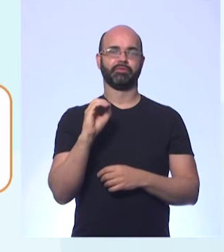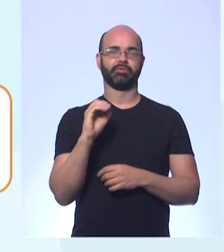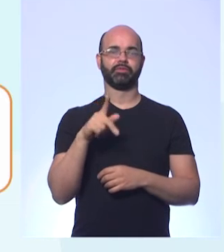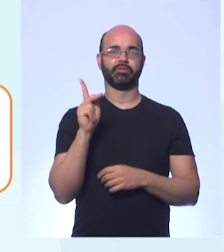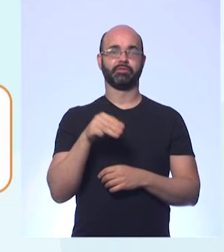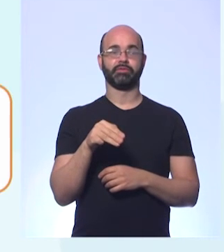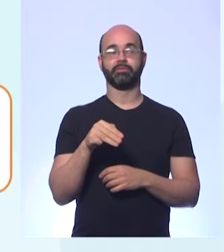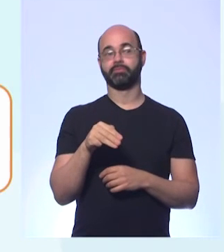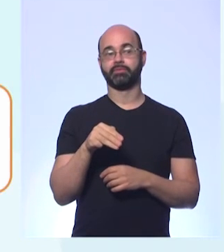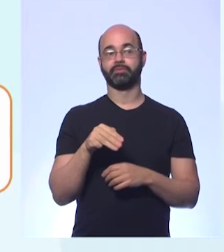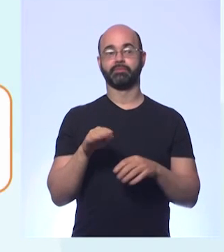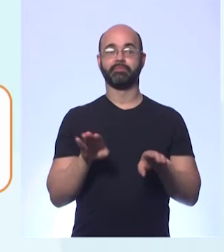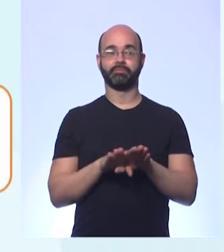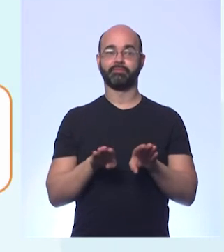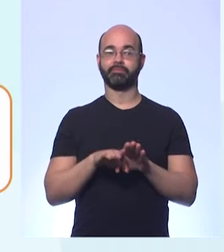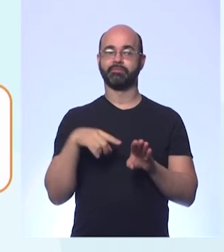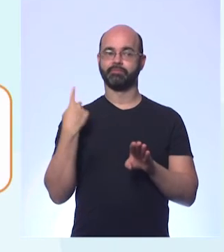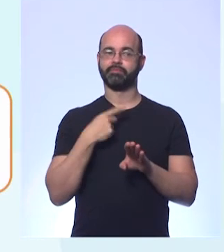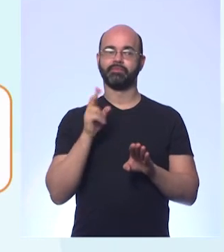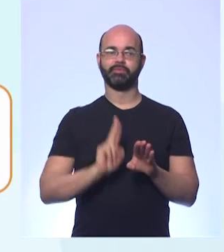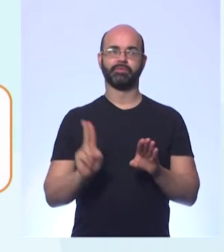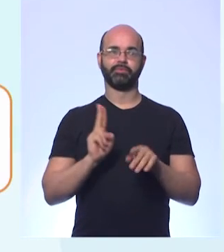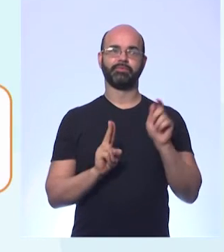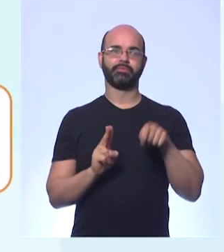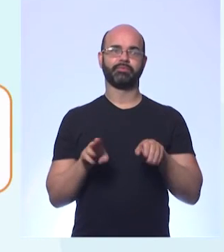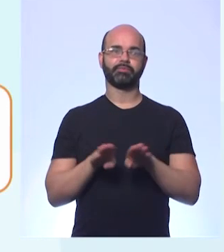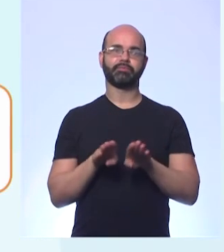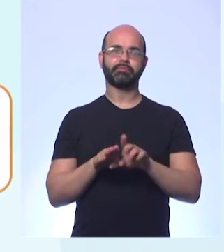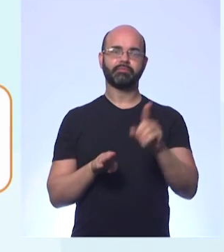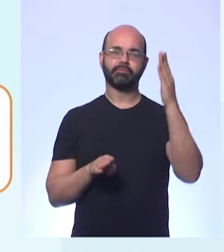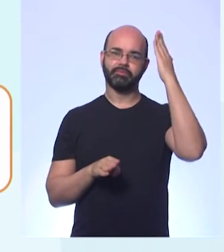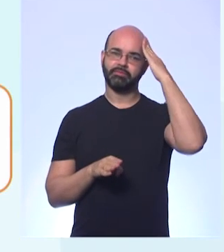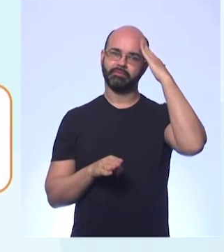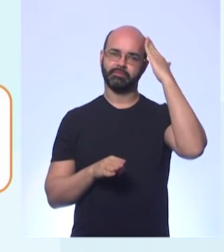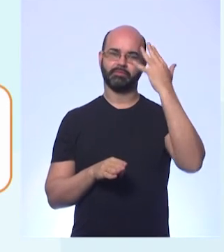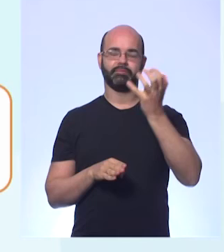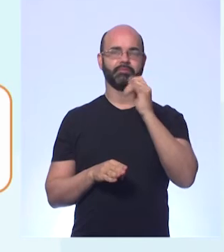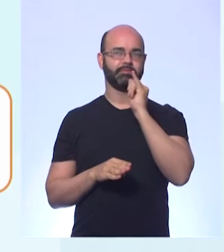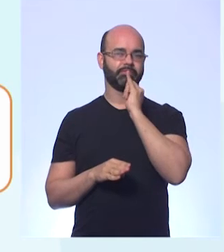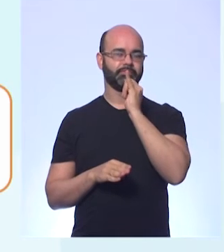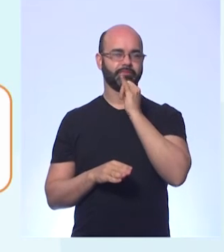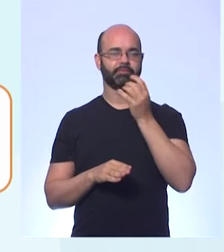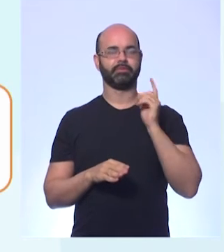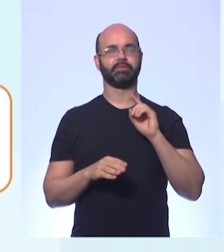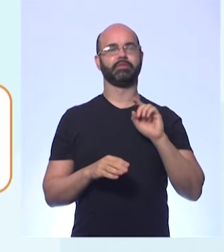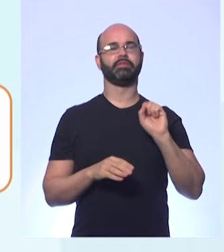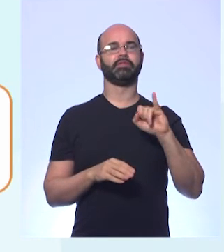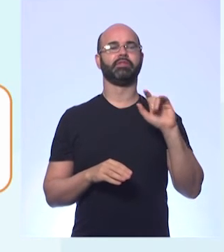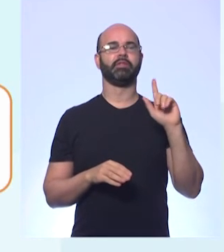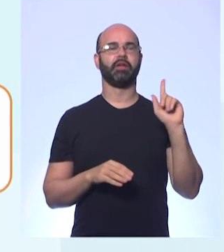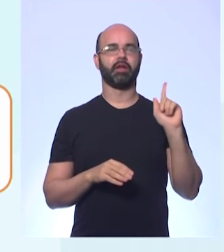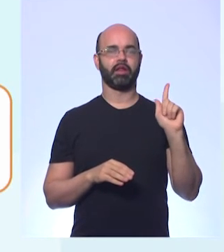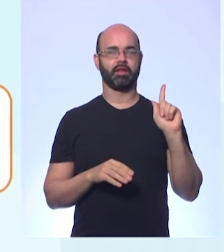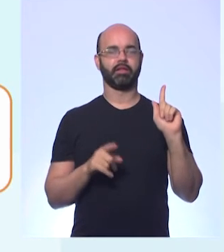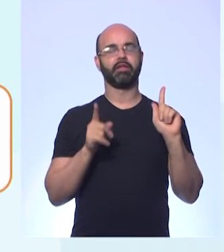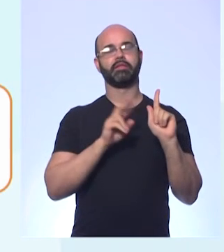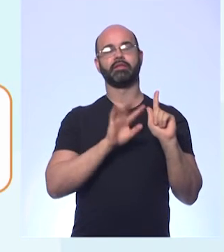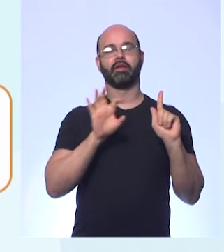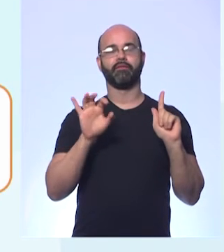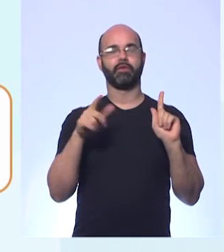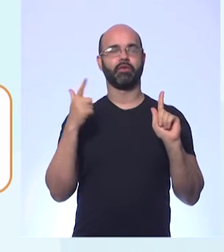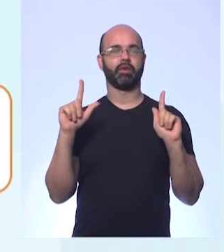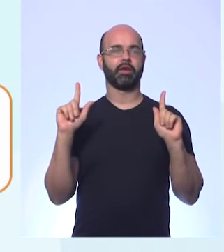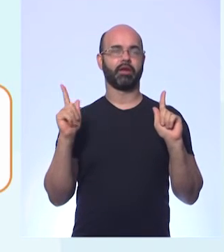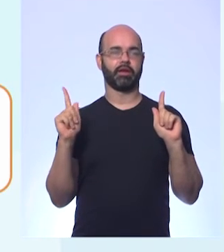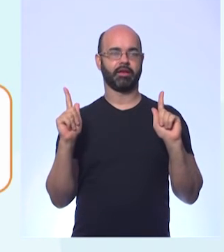é uma forma da gente usar. Quando você quer saber, então, quando uma grandeza influencia no resultado da